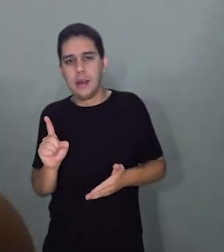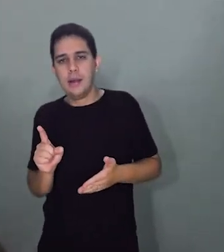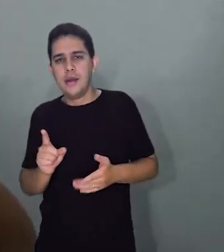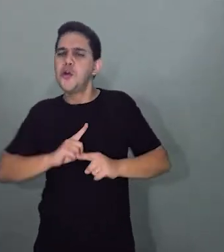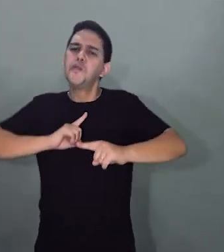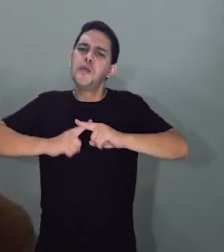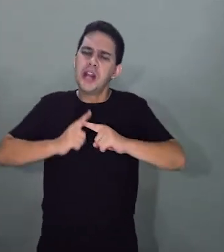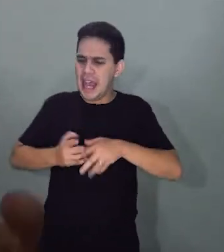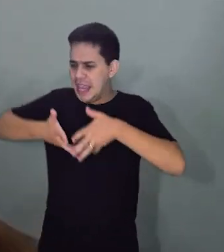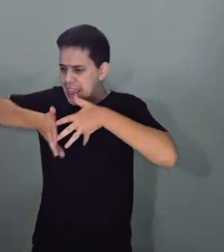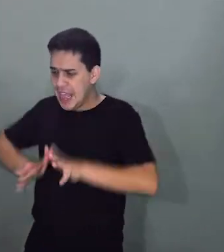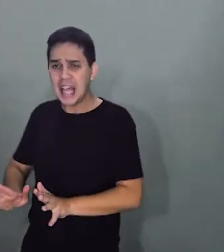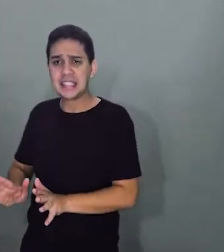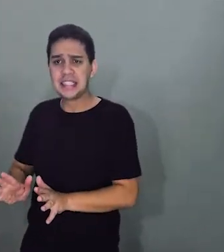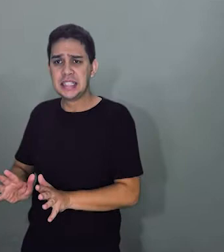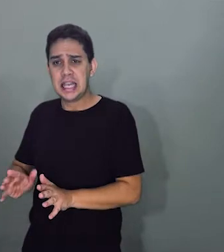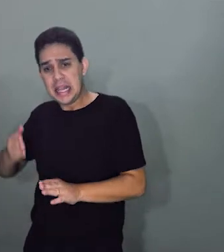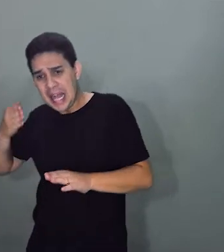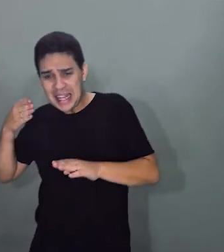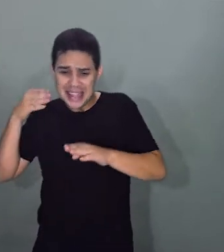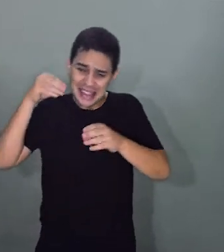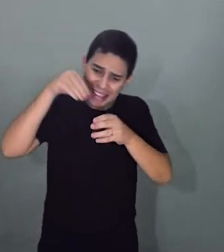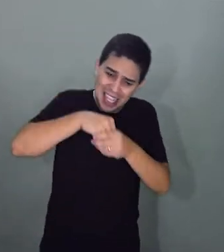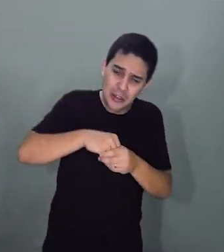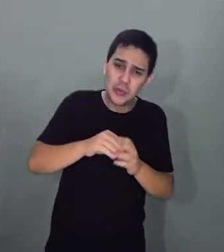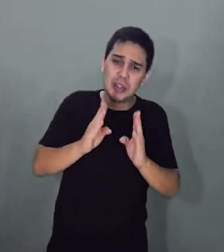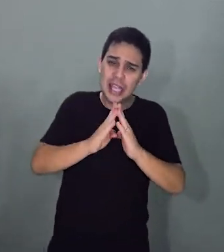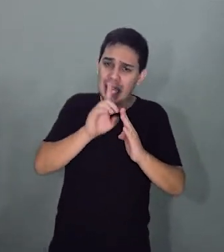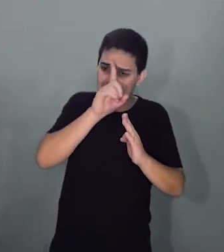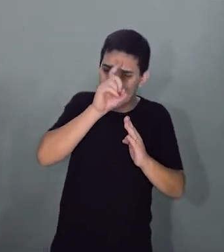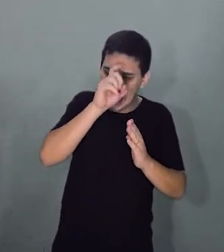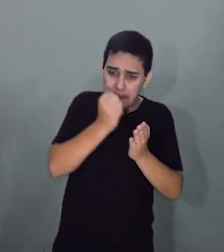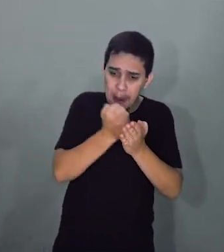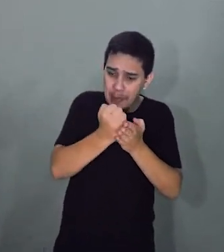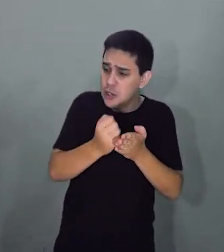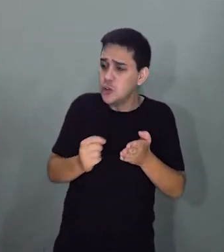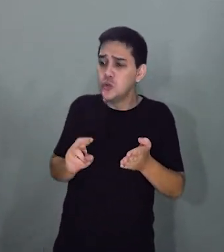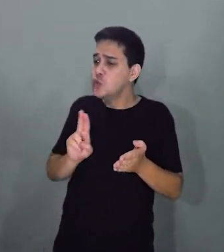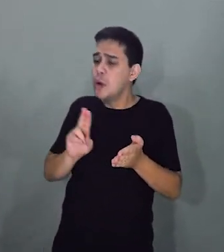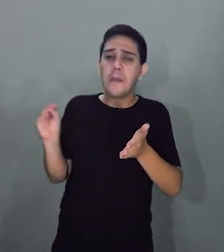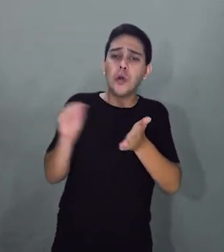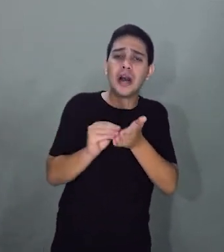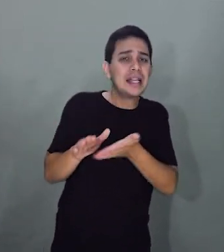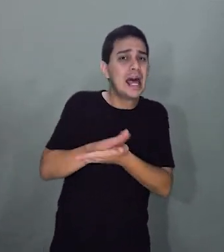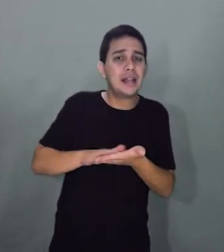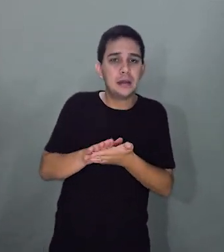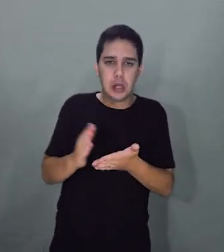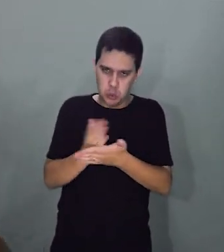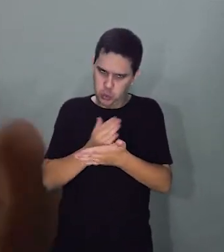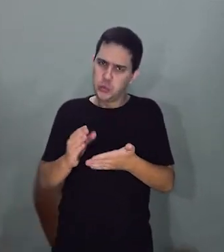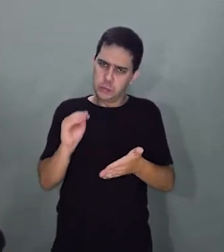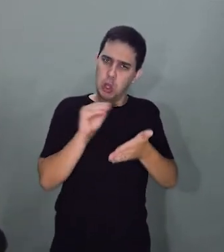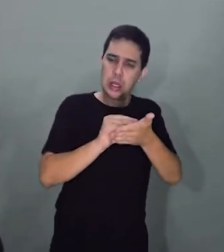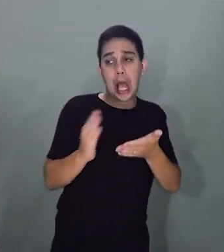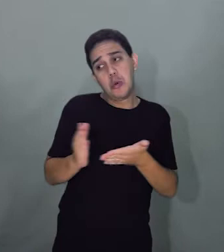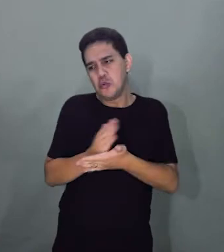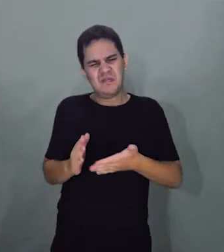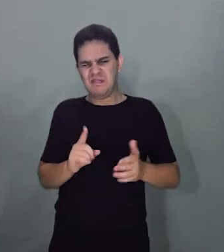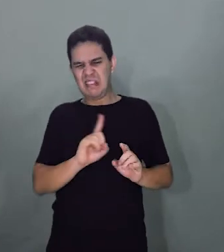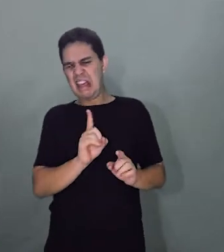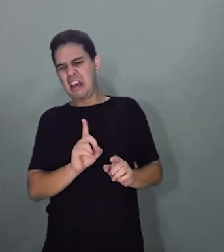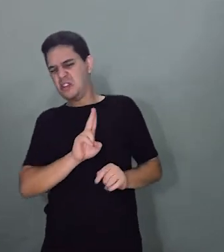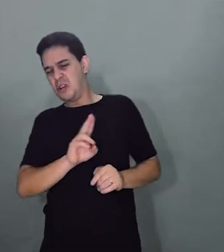famílias registram seus bebês ainda na maternidade, se existe um serviço de cartório lá dentro, né? Como que